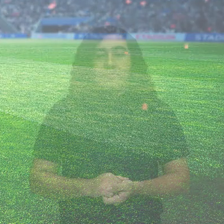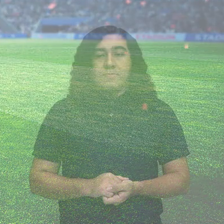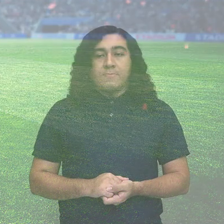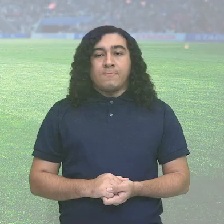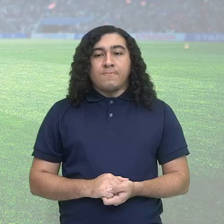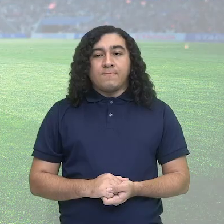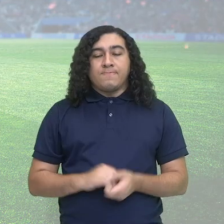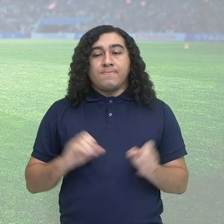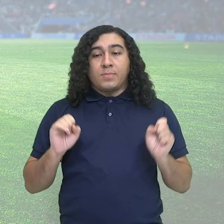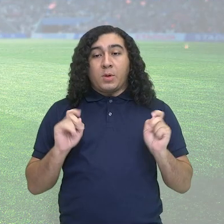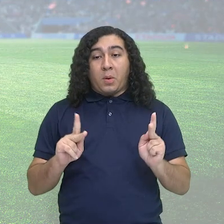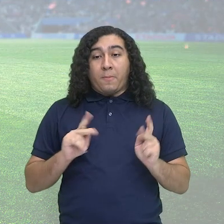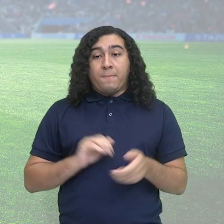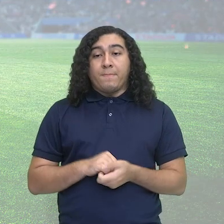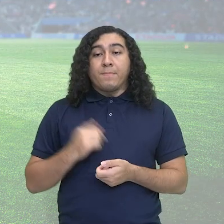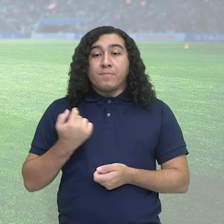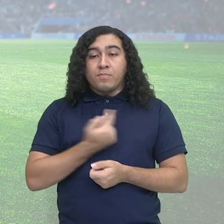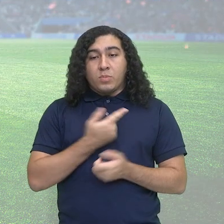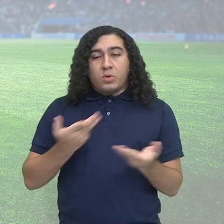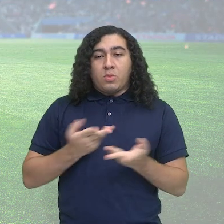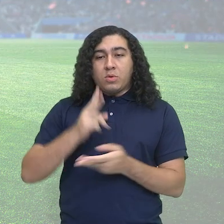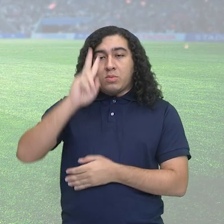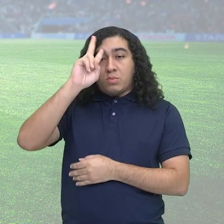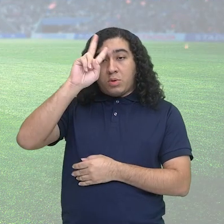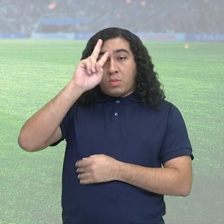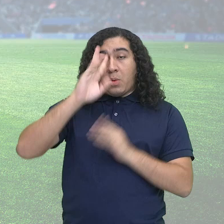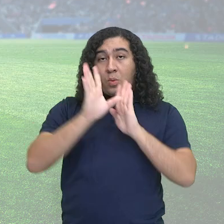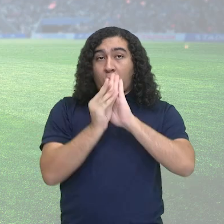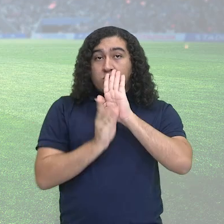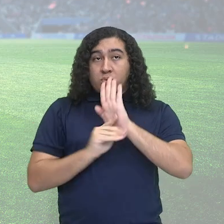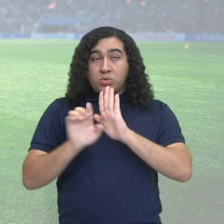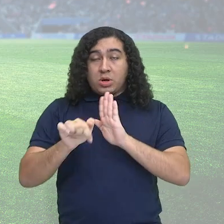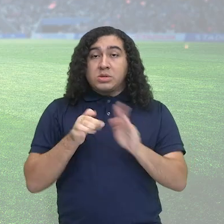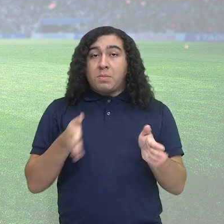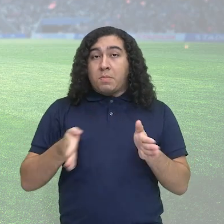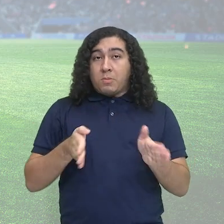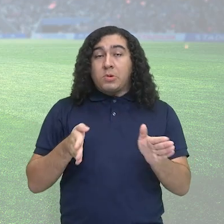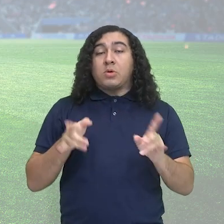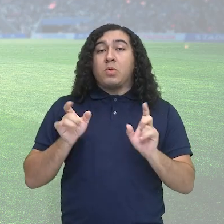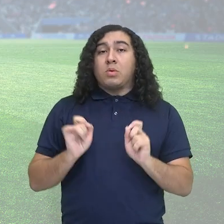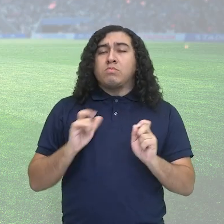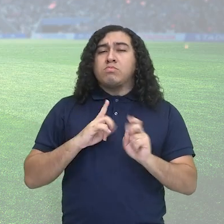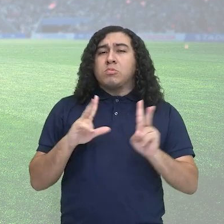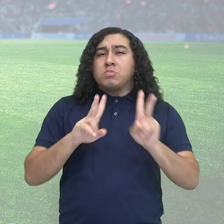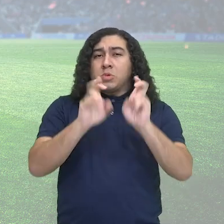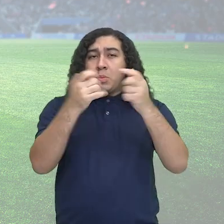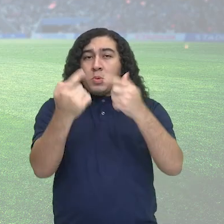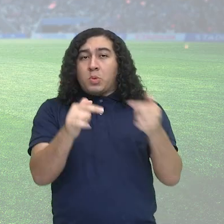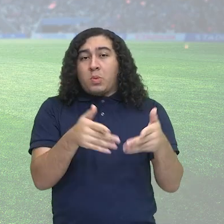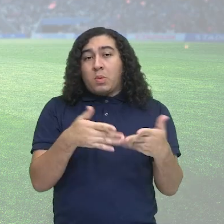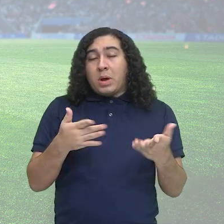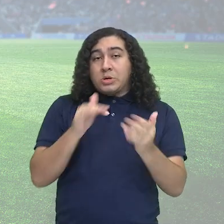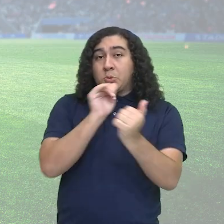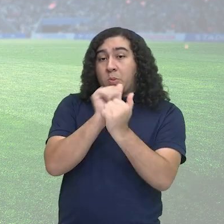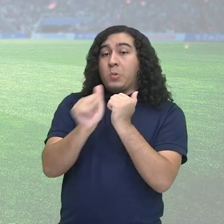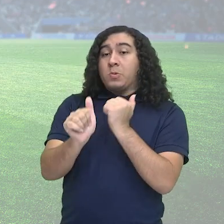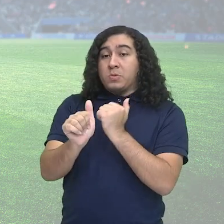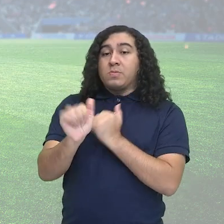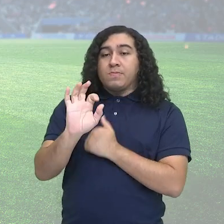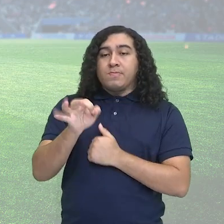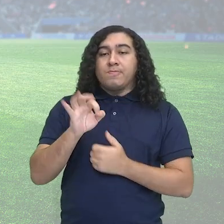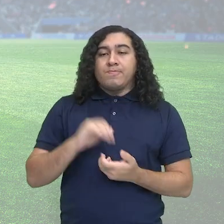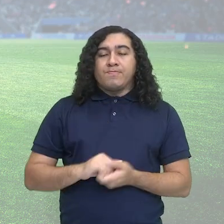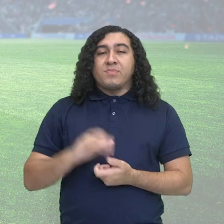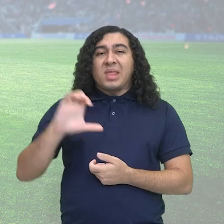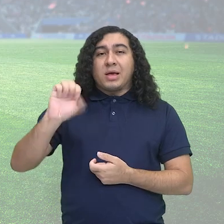Muito bem, então vamos relembrar aqui os conteúdos dados nessa unidade, falando então sobre esporte, né? E